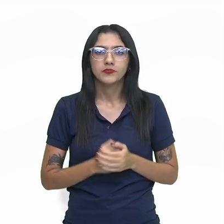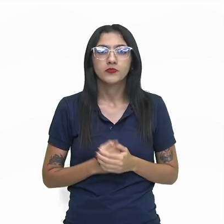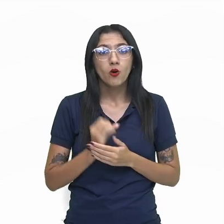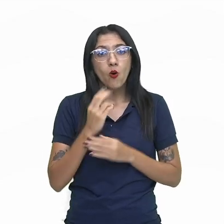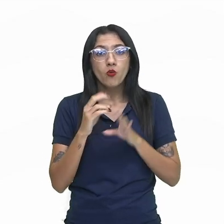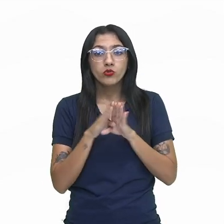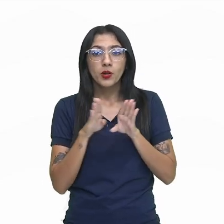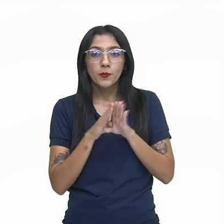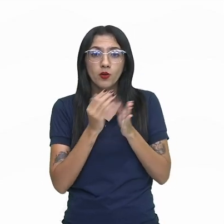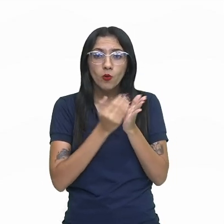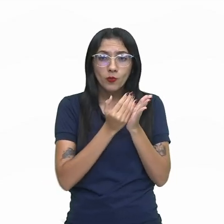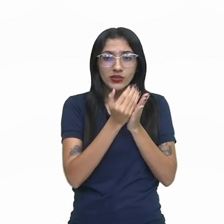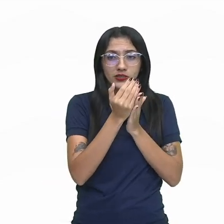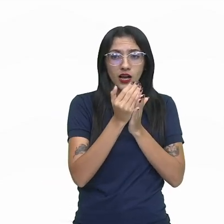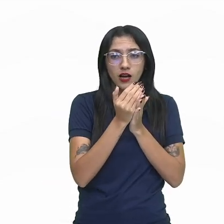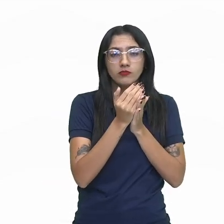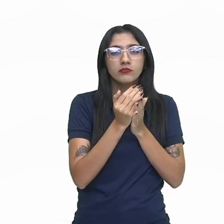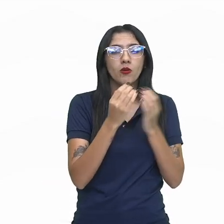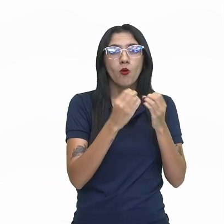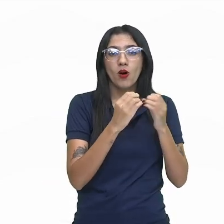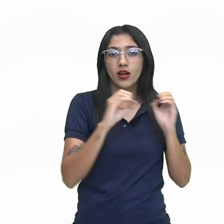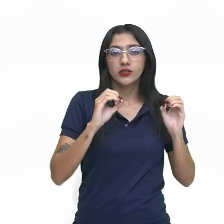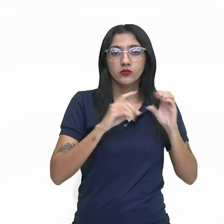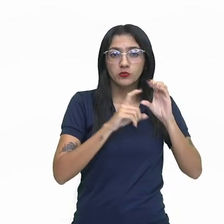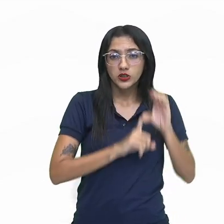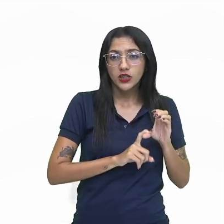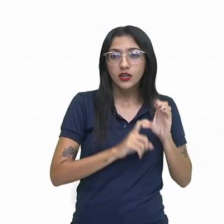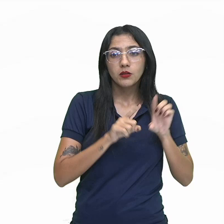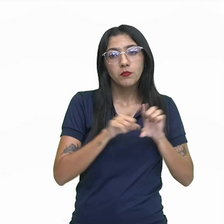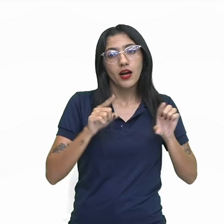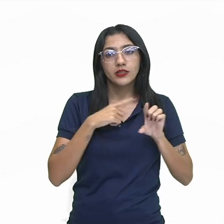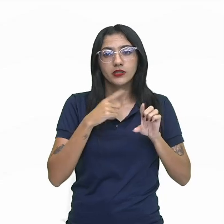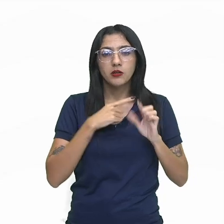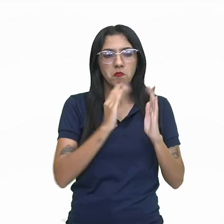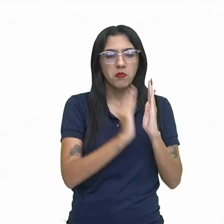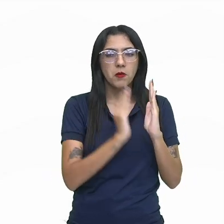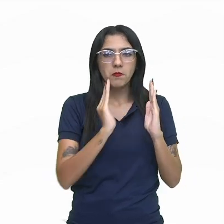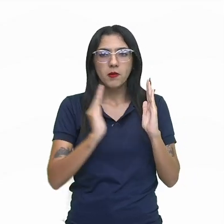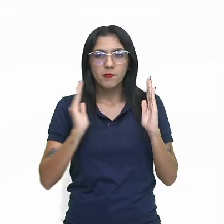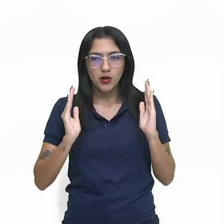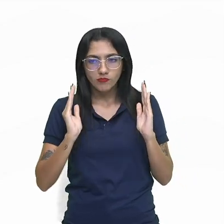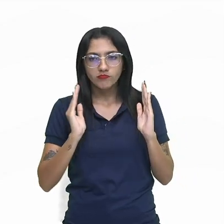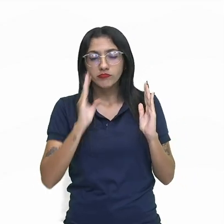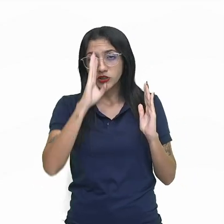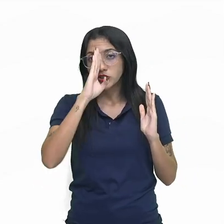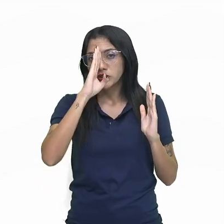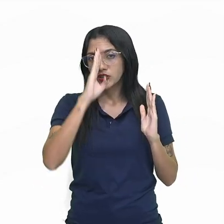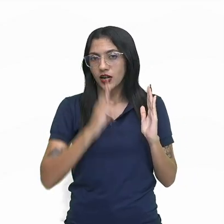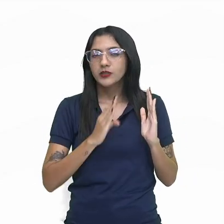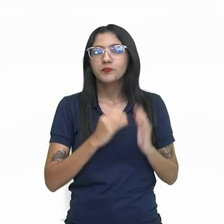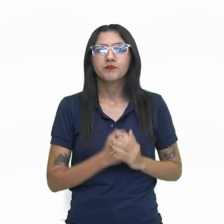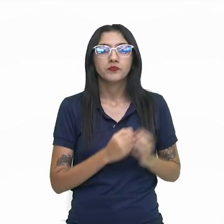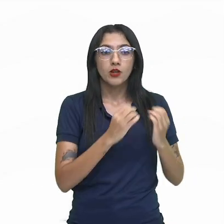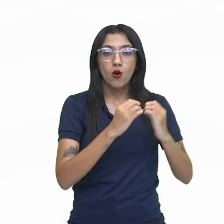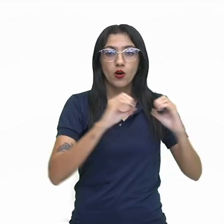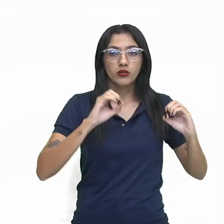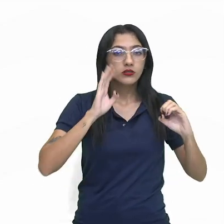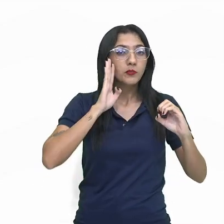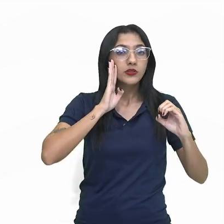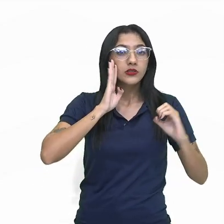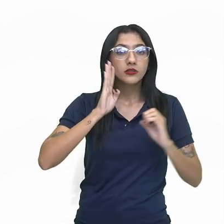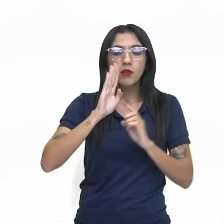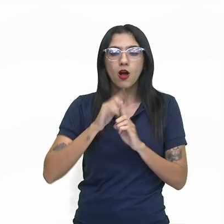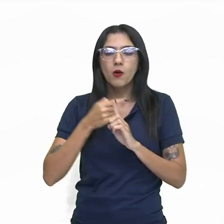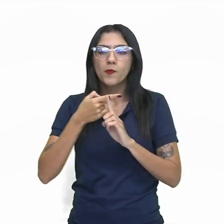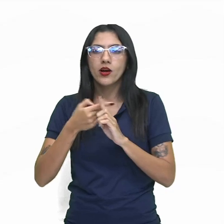ela iniciar com a oração subordinada, mas aqui nós temos a ordem direta, né, que é oração principal e